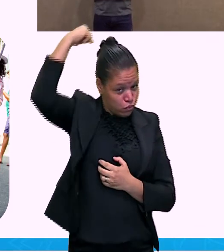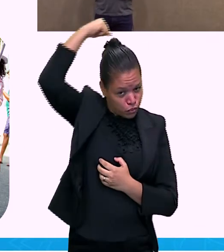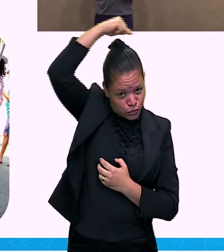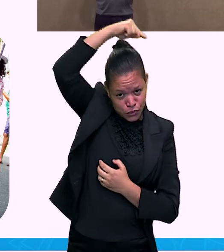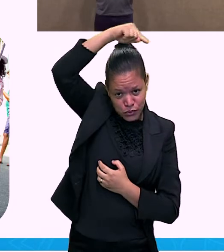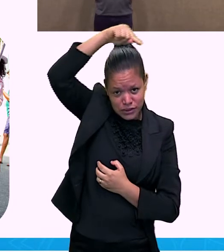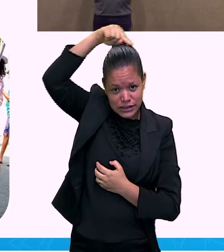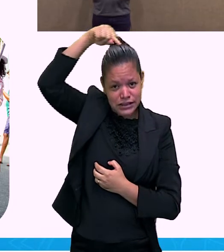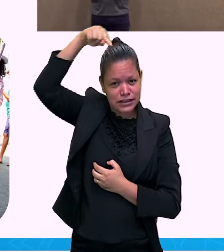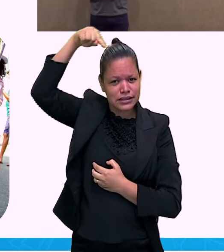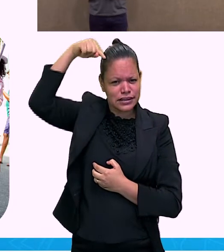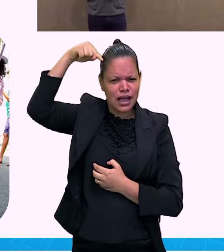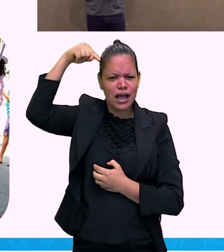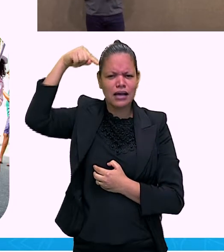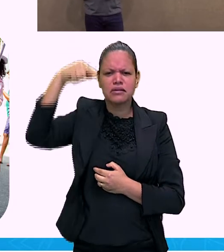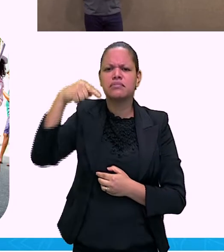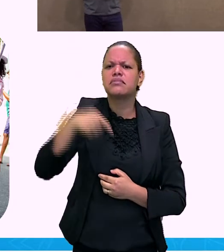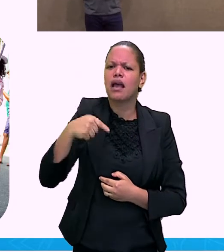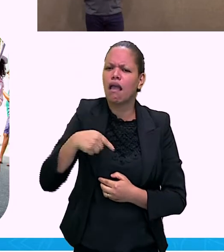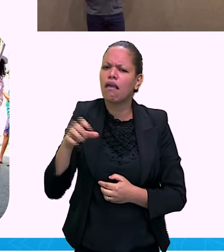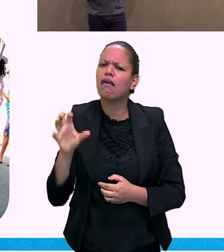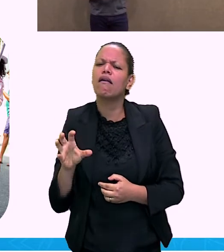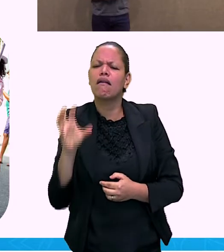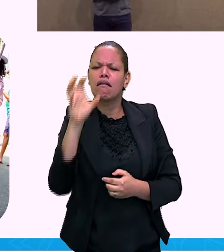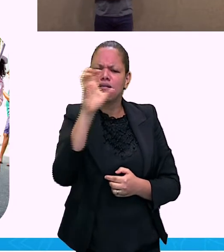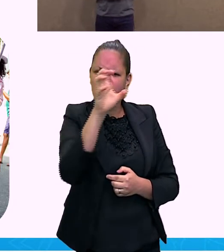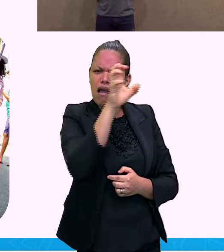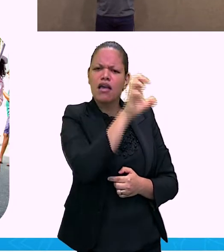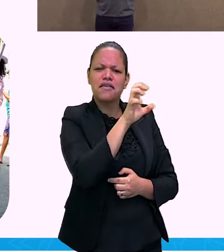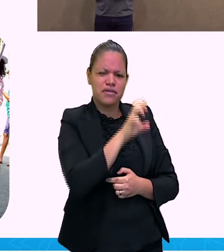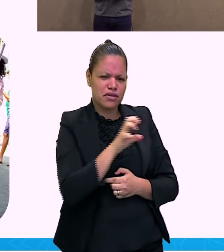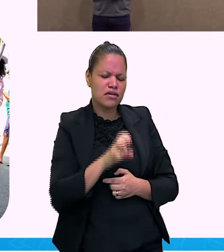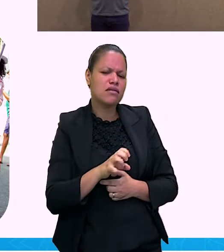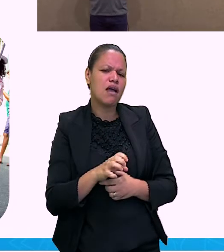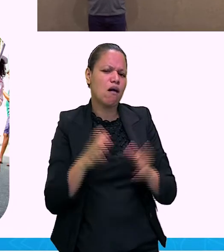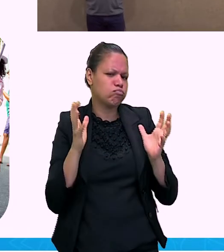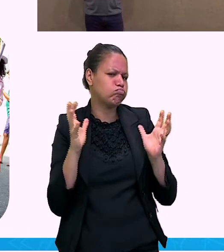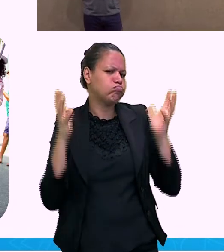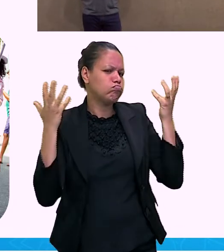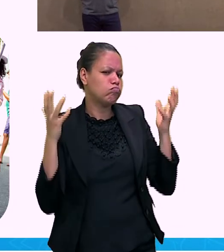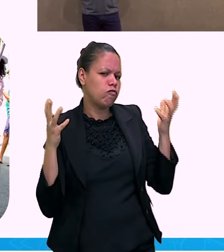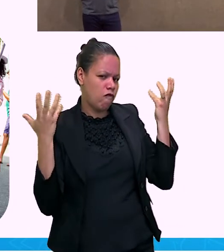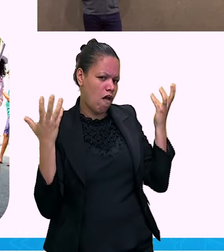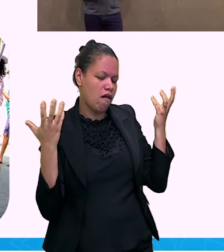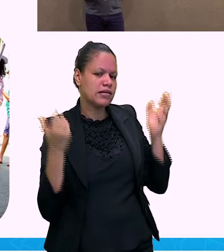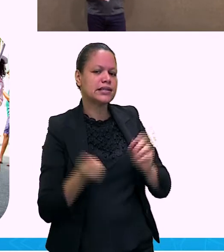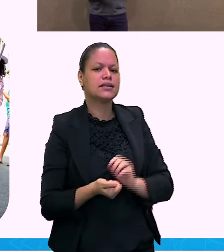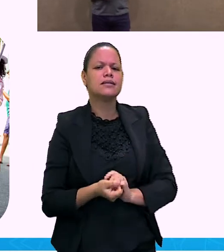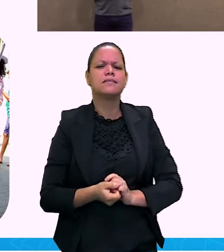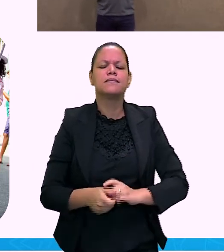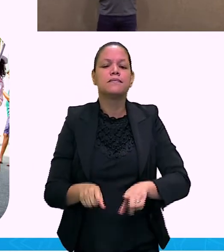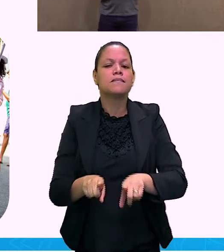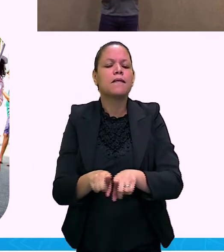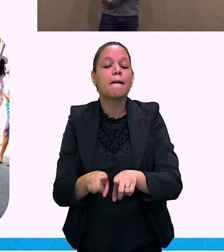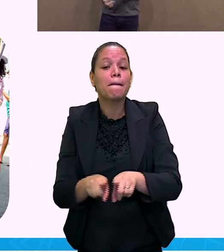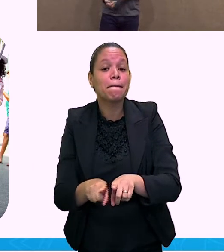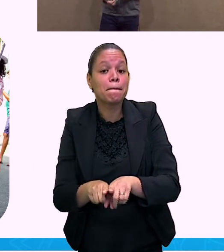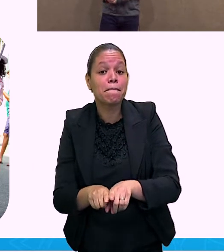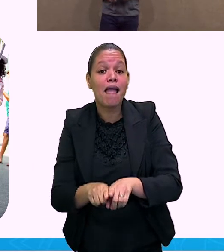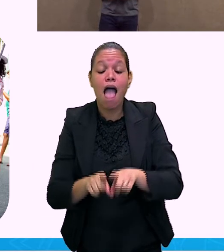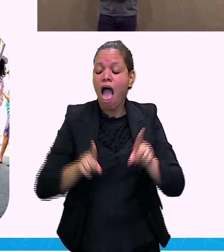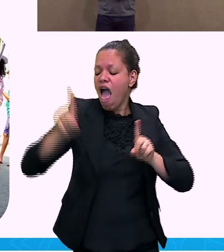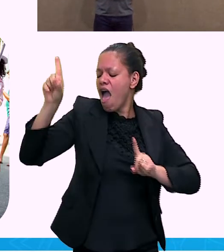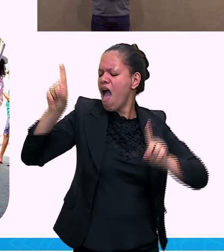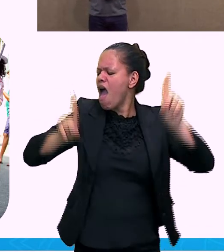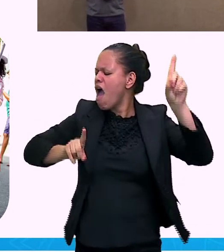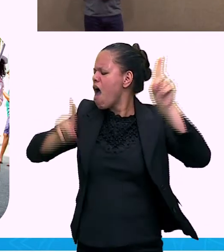padroeiros, né? Nossa região consegue contemplar essas festividades com maior fervor, a congada, o